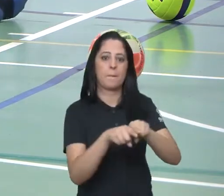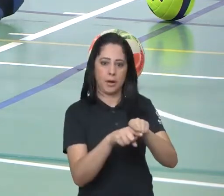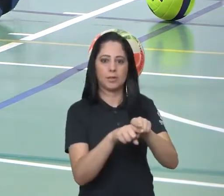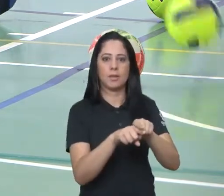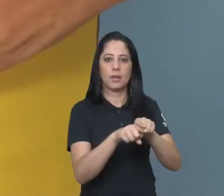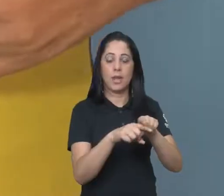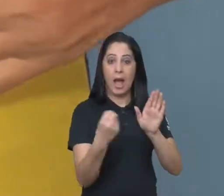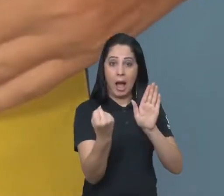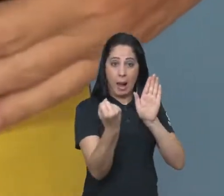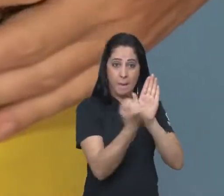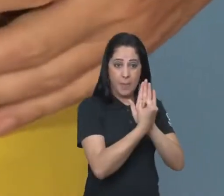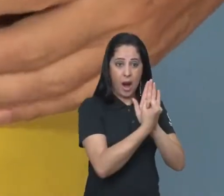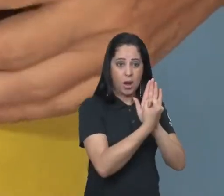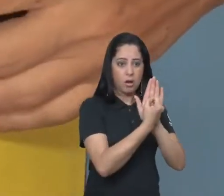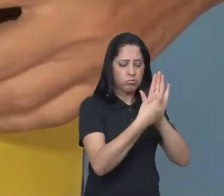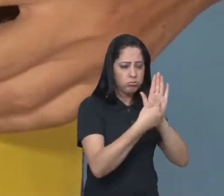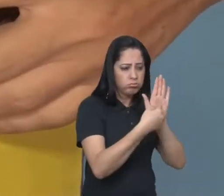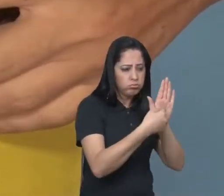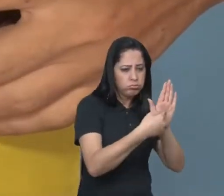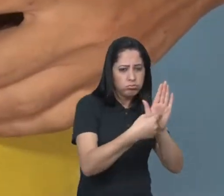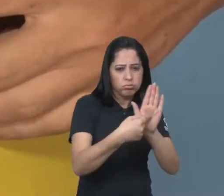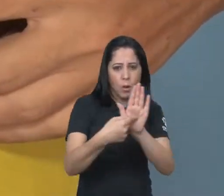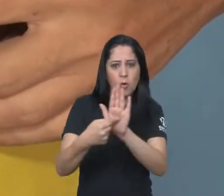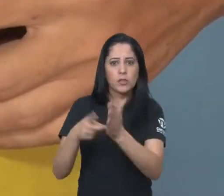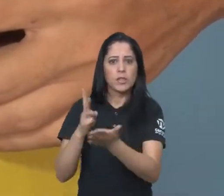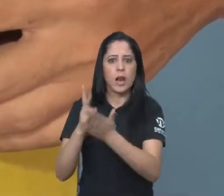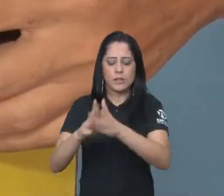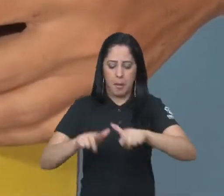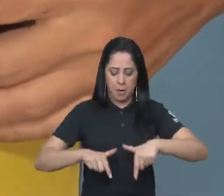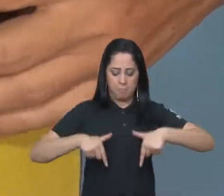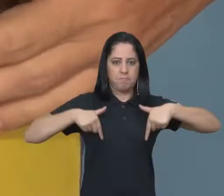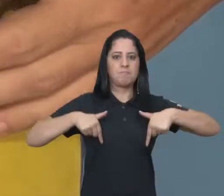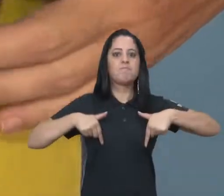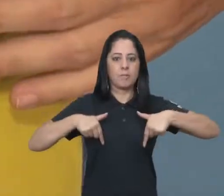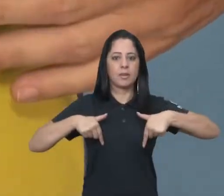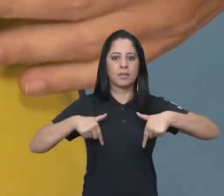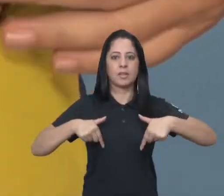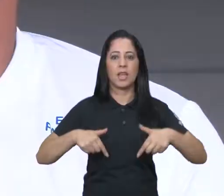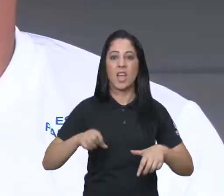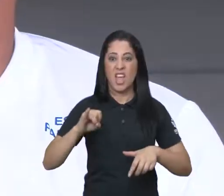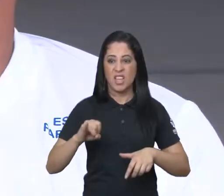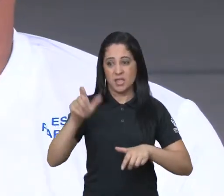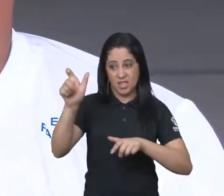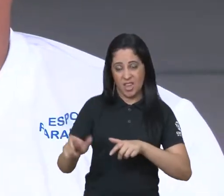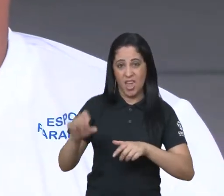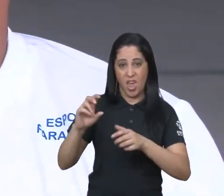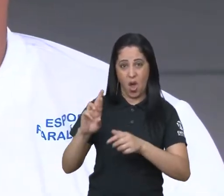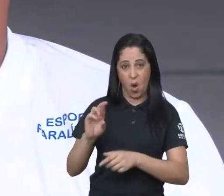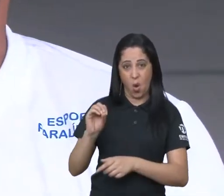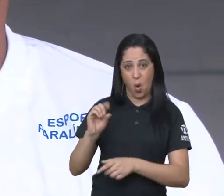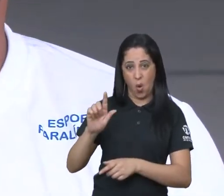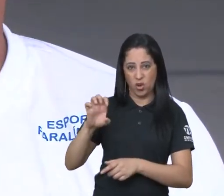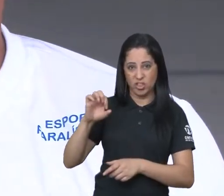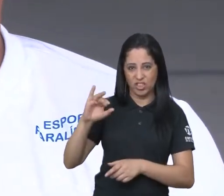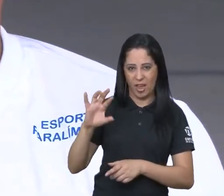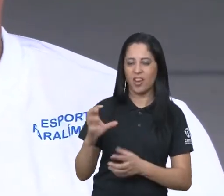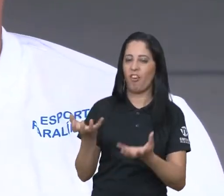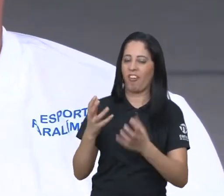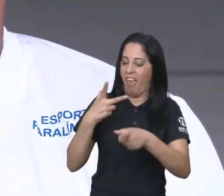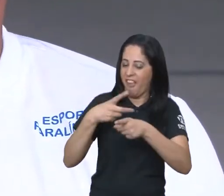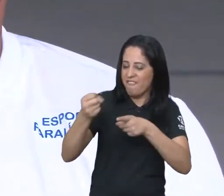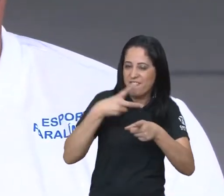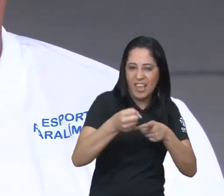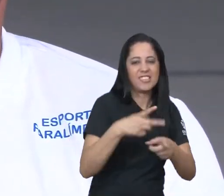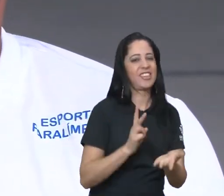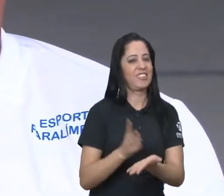de São José, a marca pode ficar em evidência toda vez que ele for ao pódio. E no que depender do Rogério, isso pode